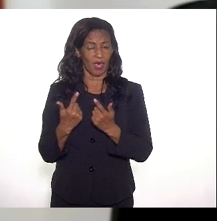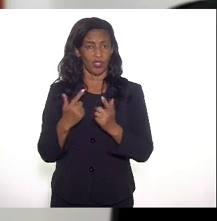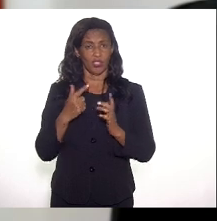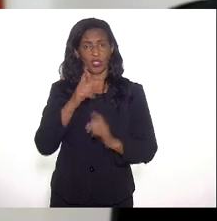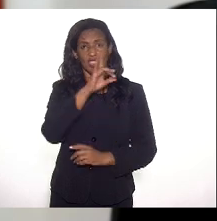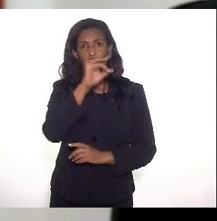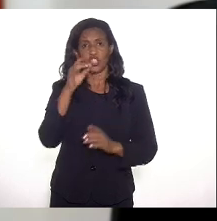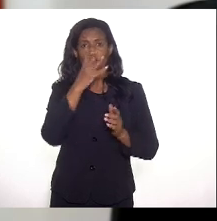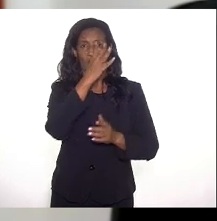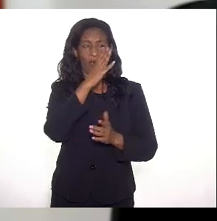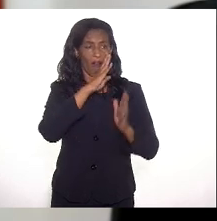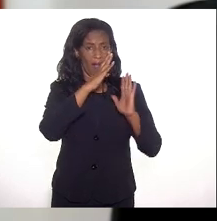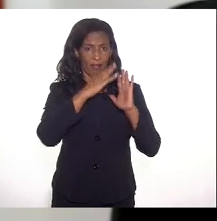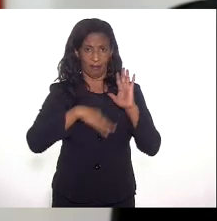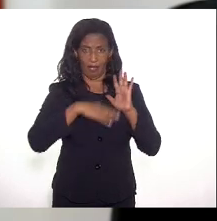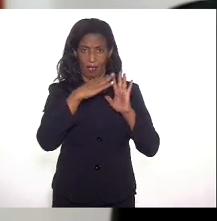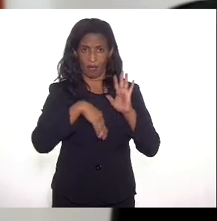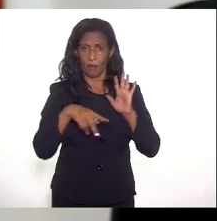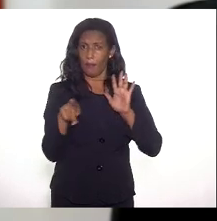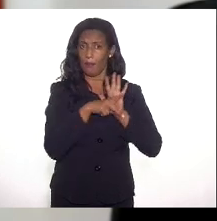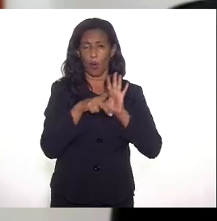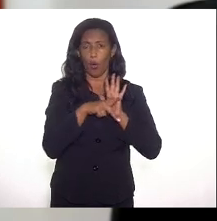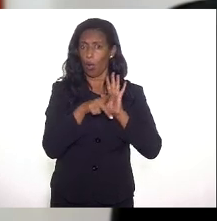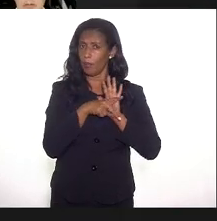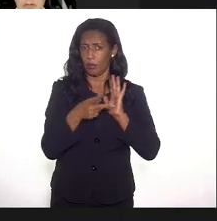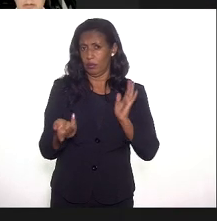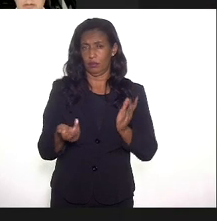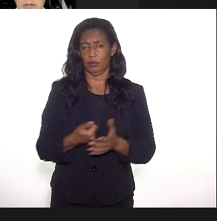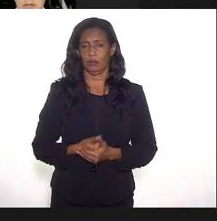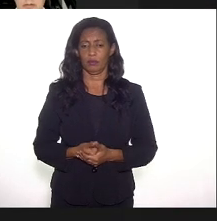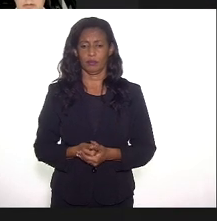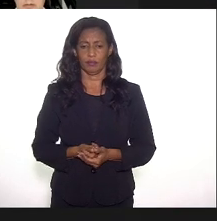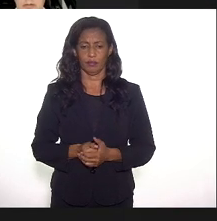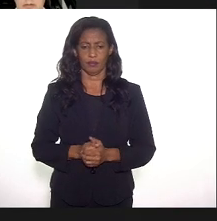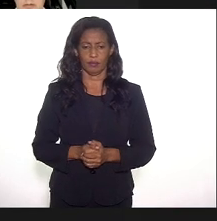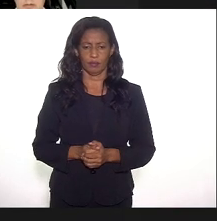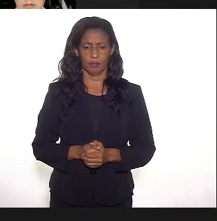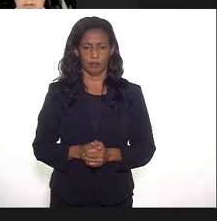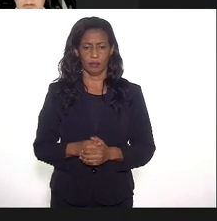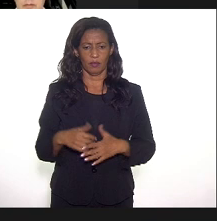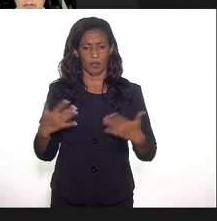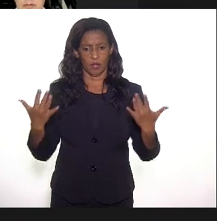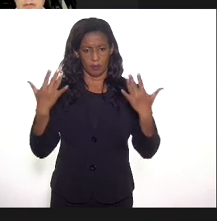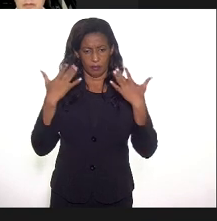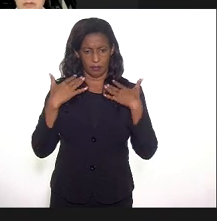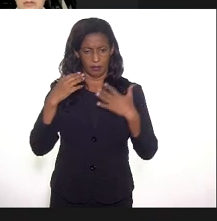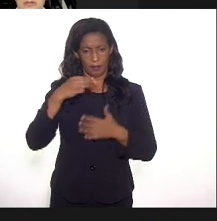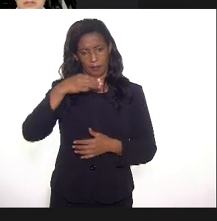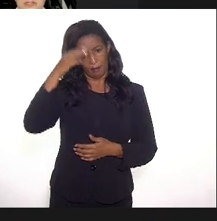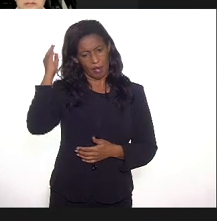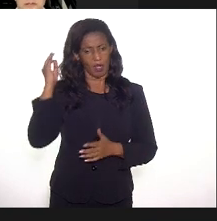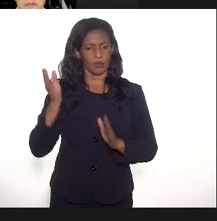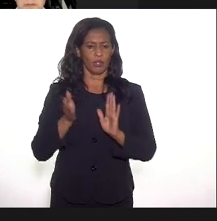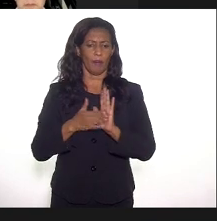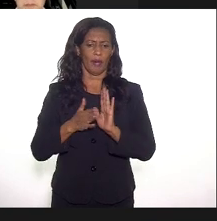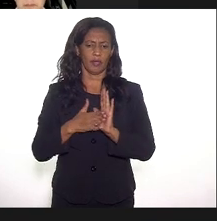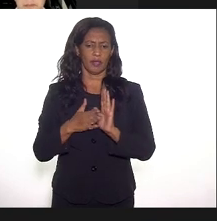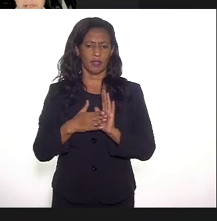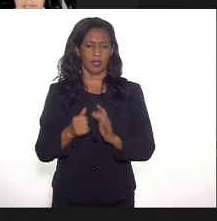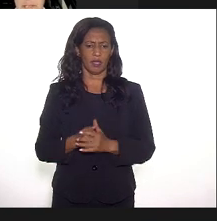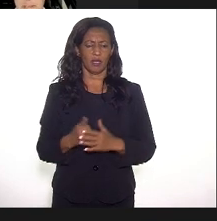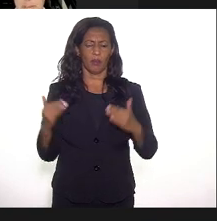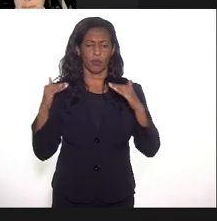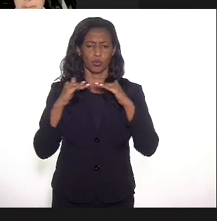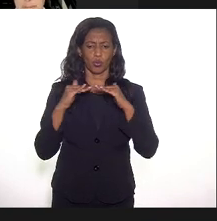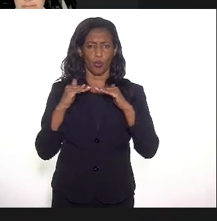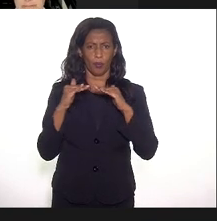estar funcionando ou não, a Assembleia funciona. Então, chamar a atenção do Márcio, pedir para ele dar um parecer, depois ele combina